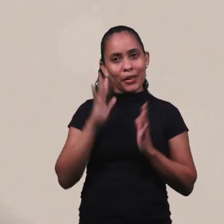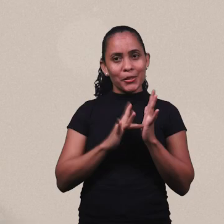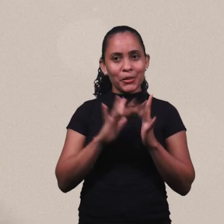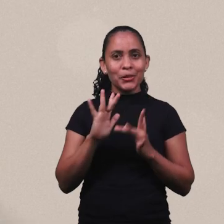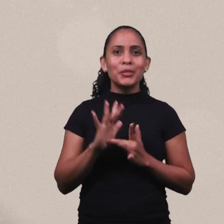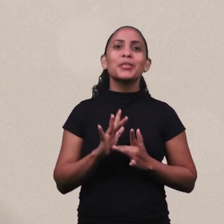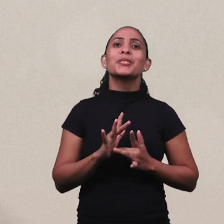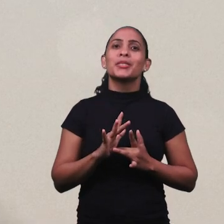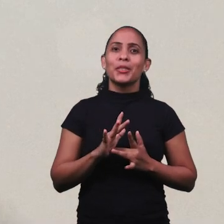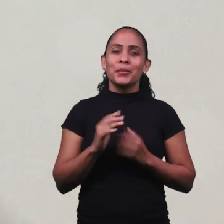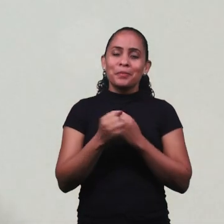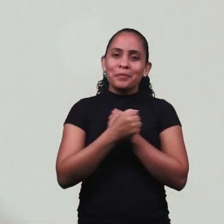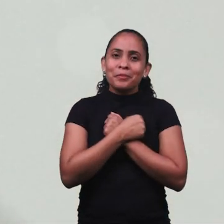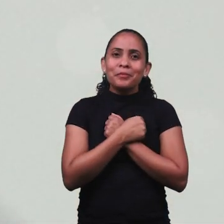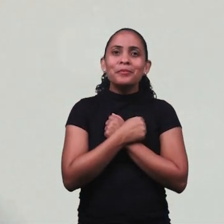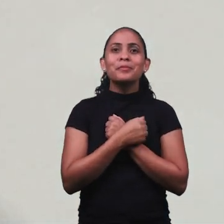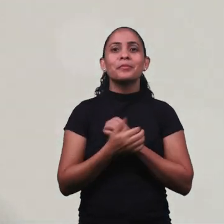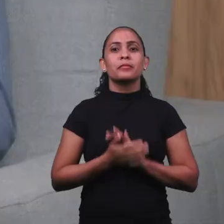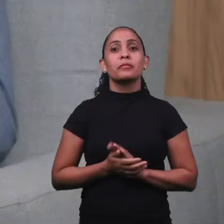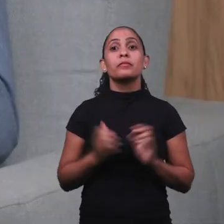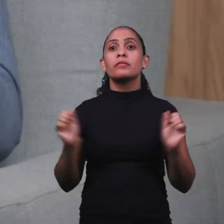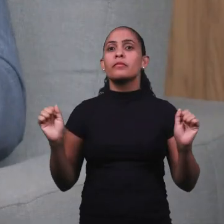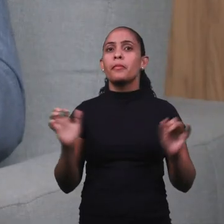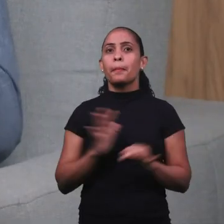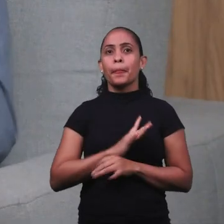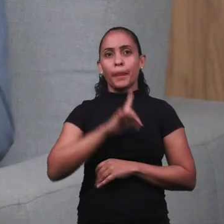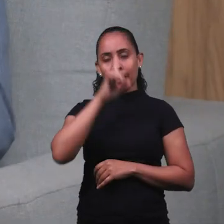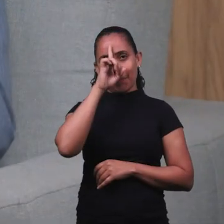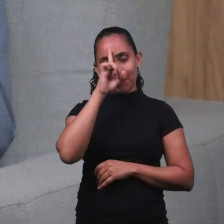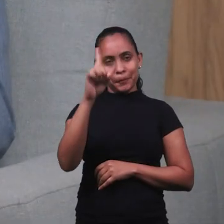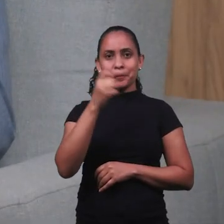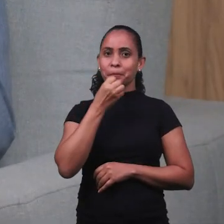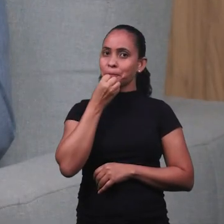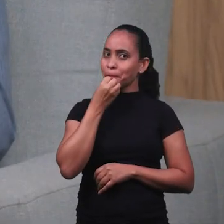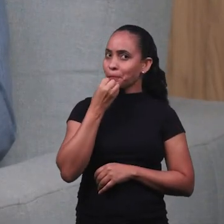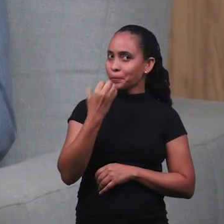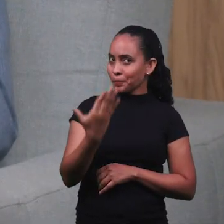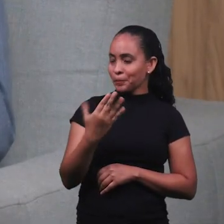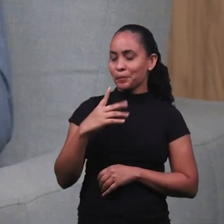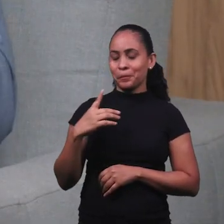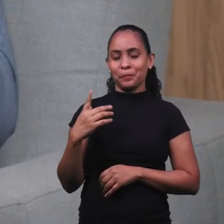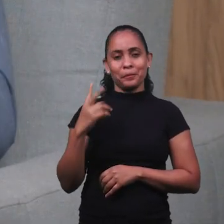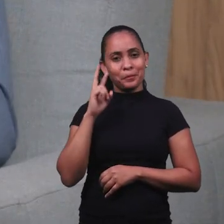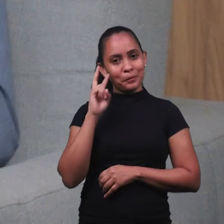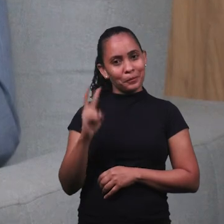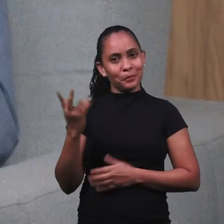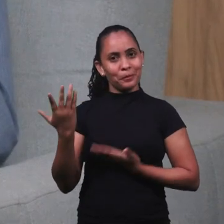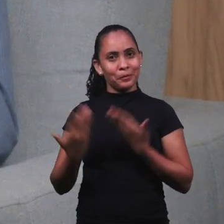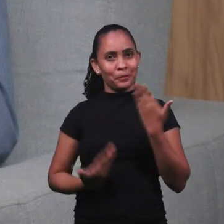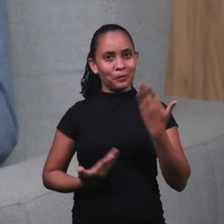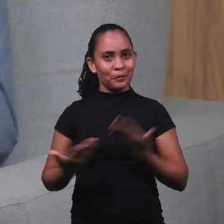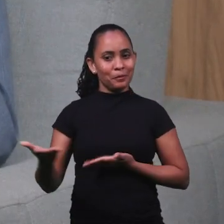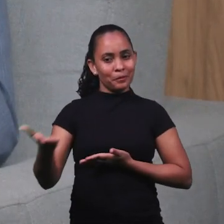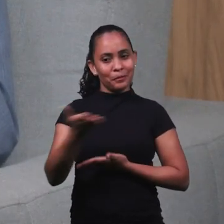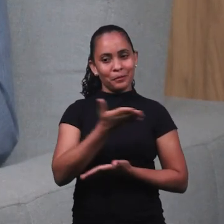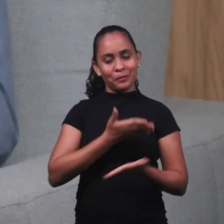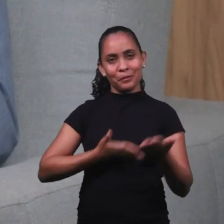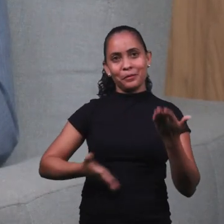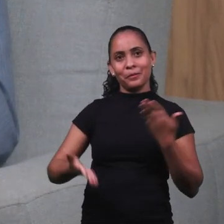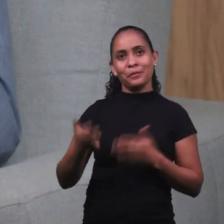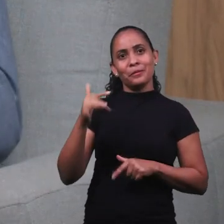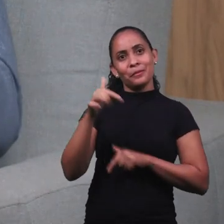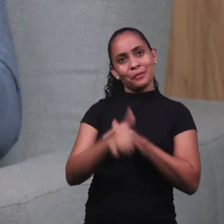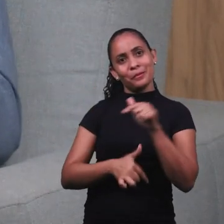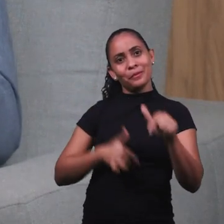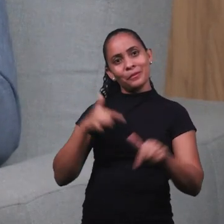a paz do Senhor e o meu abraço. Glória a Deus! É muito bom ver os nossos irmãos